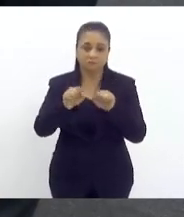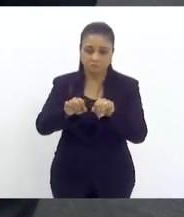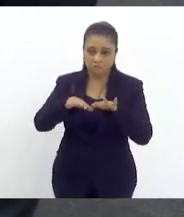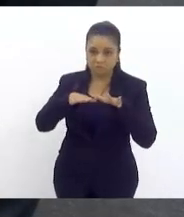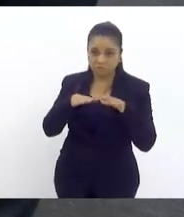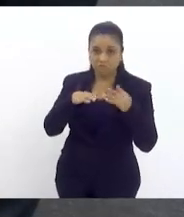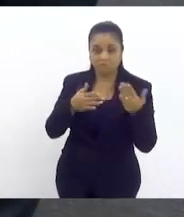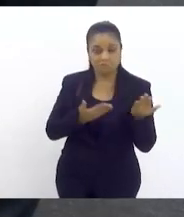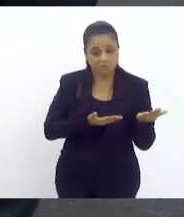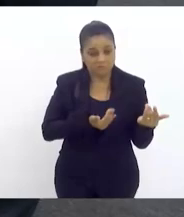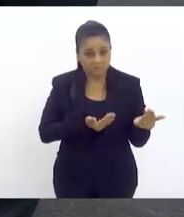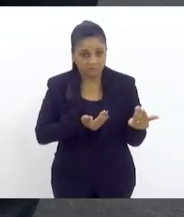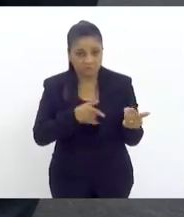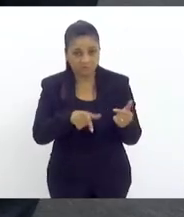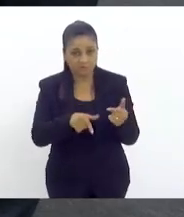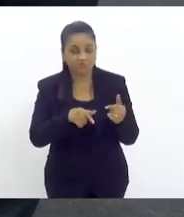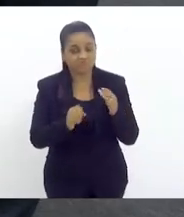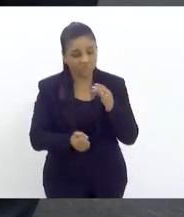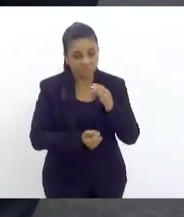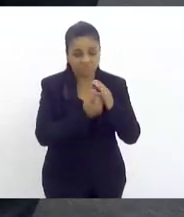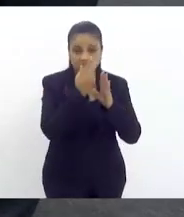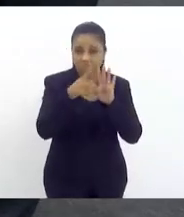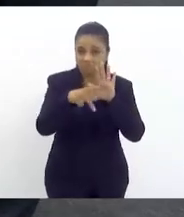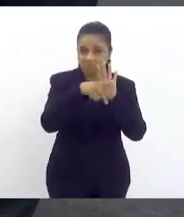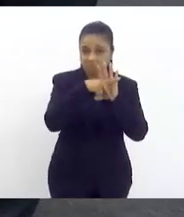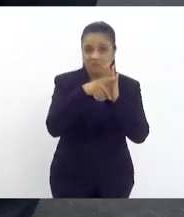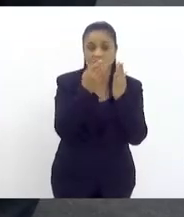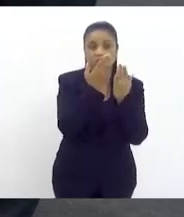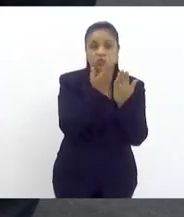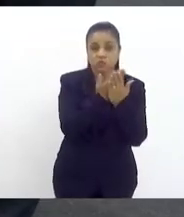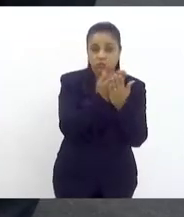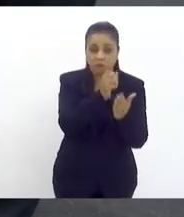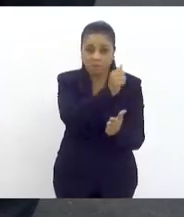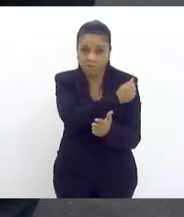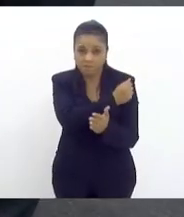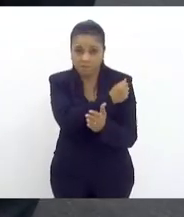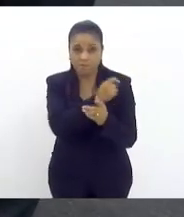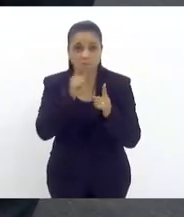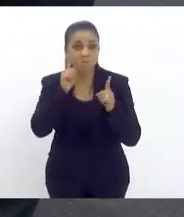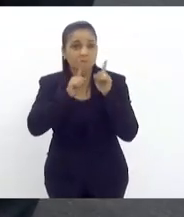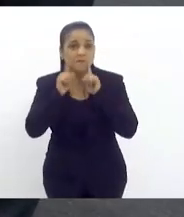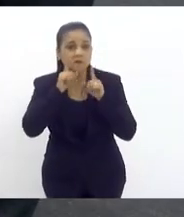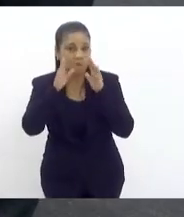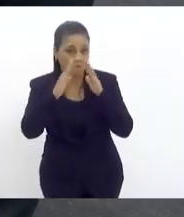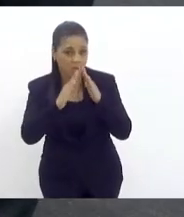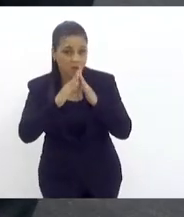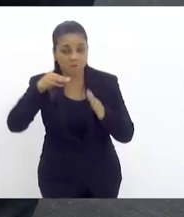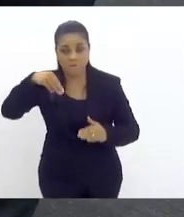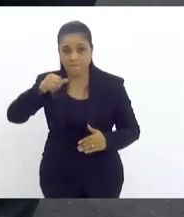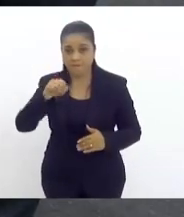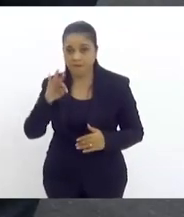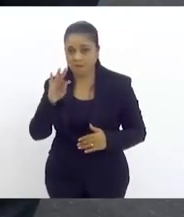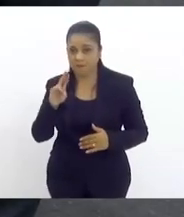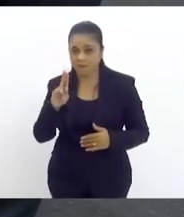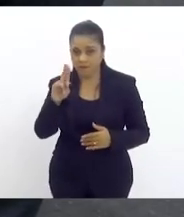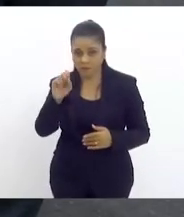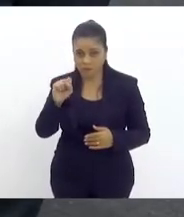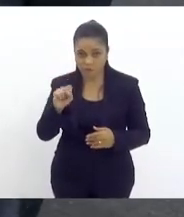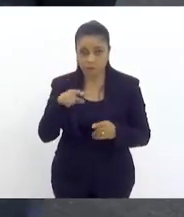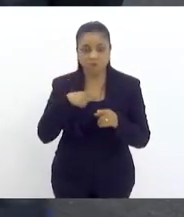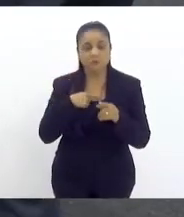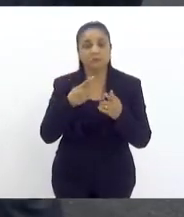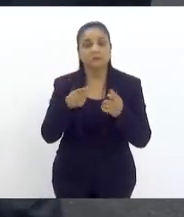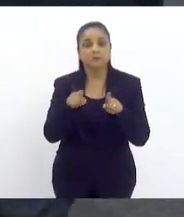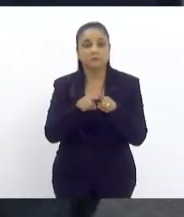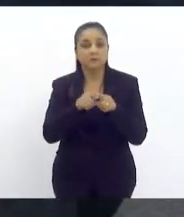juvenil, que é autor intelectual do projeto, estudante Matheus de Maricá, que foi da 13ª edição do Parlamento Juvenil, e para